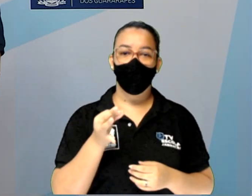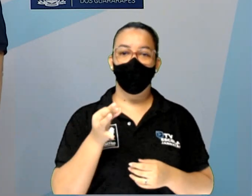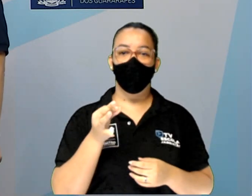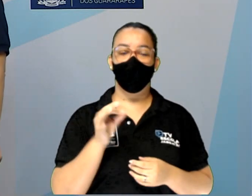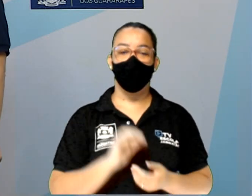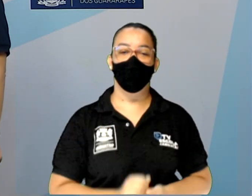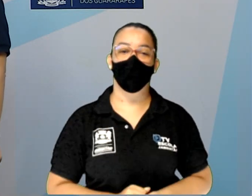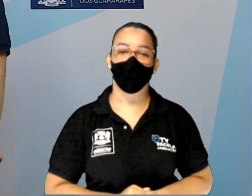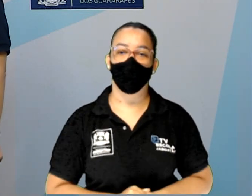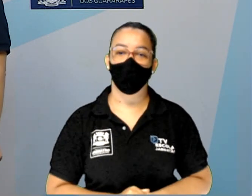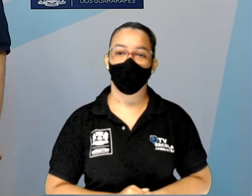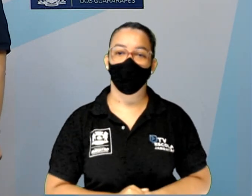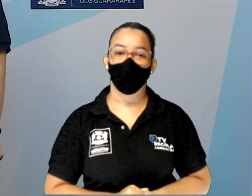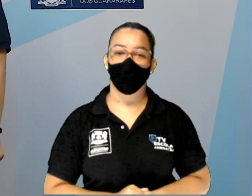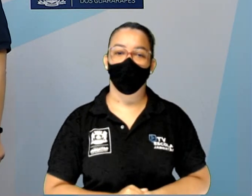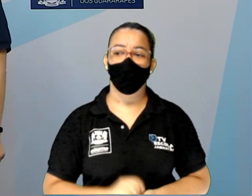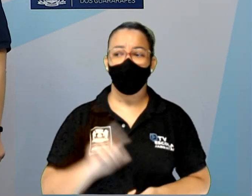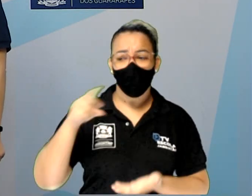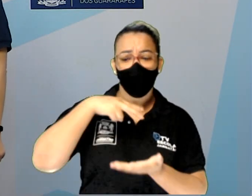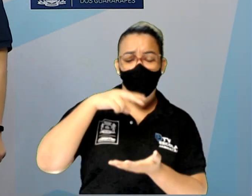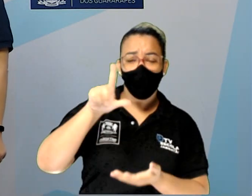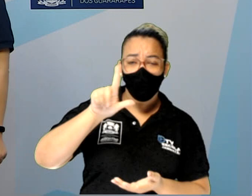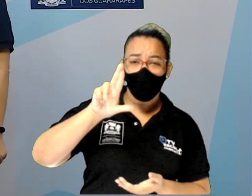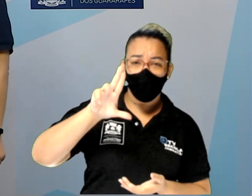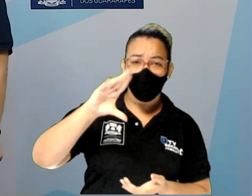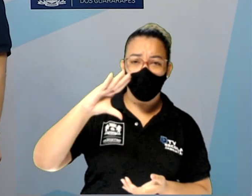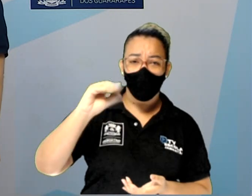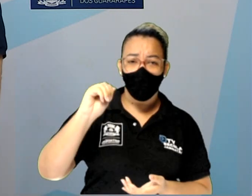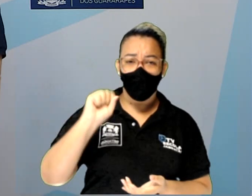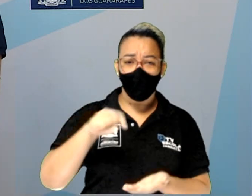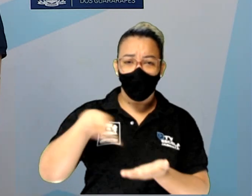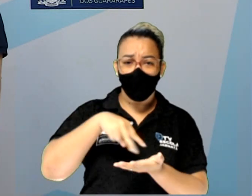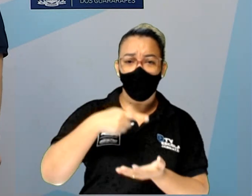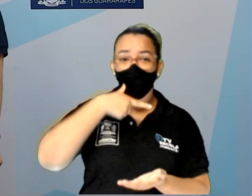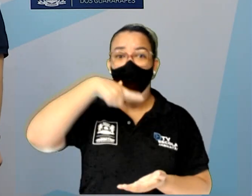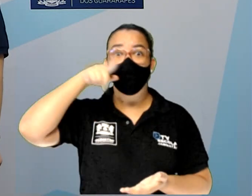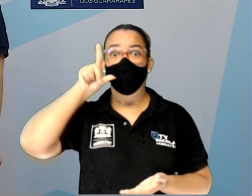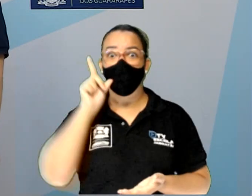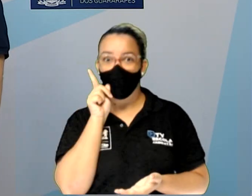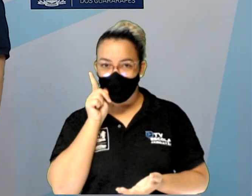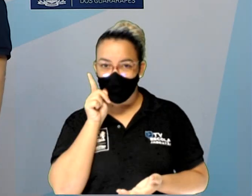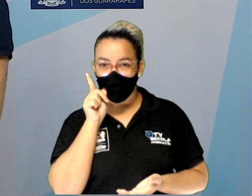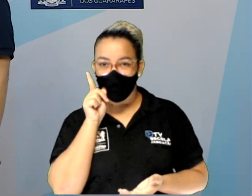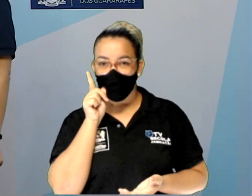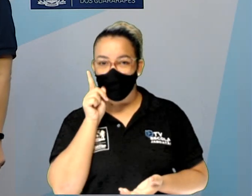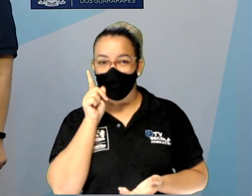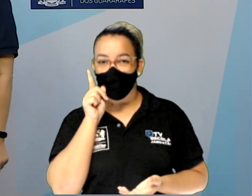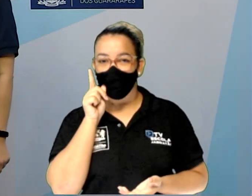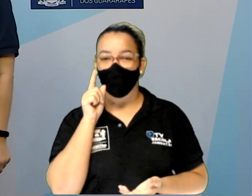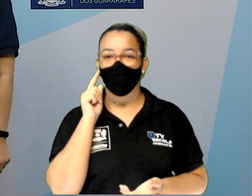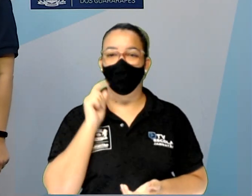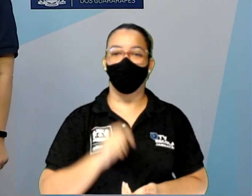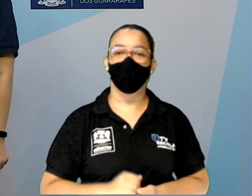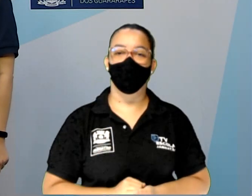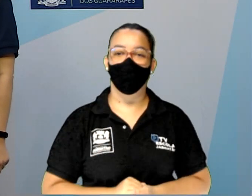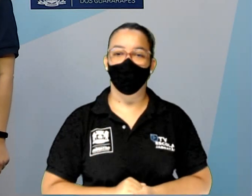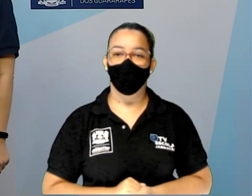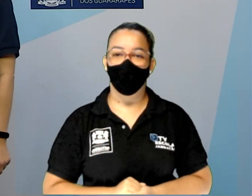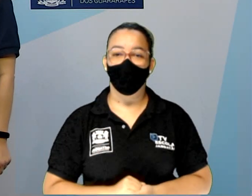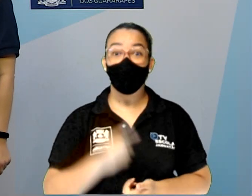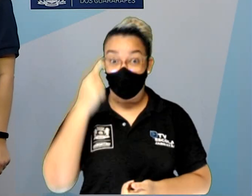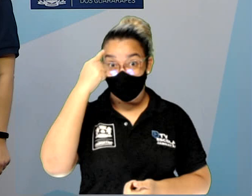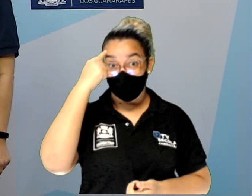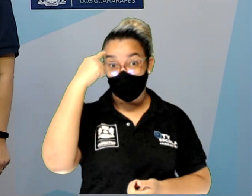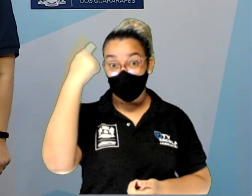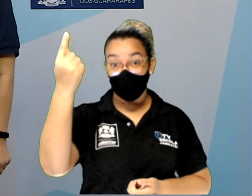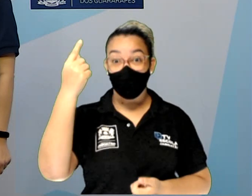dance yesterday? Lucas dançou ontem. E porque a gente usou o did, a gente não vai deixar o verbo no passado.